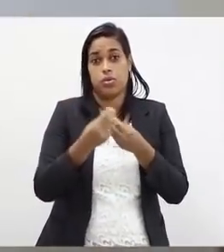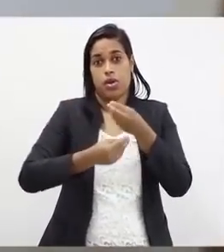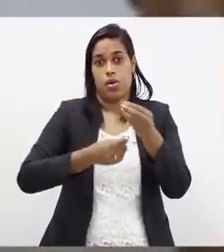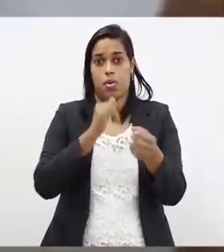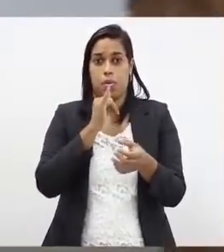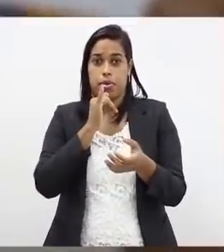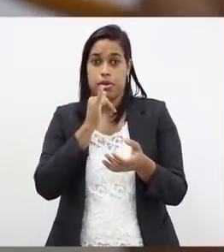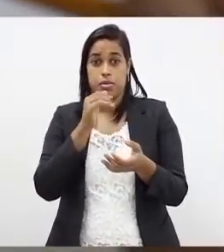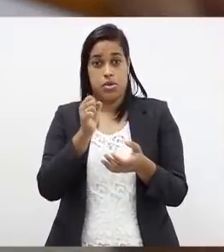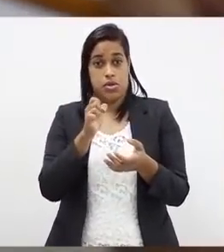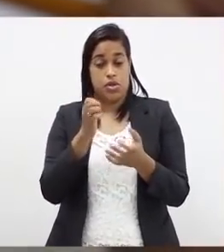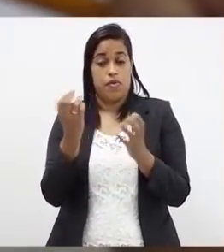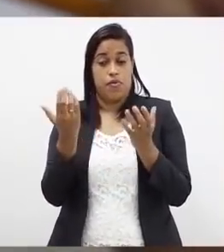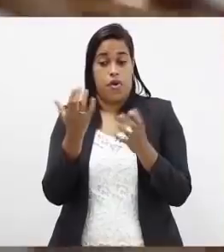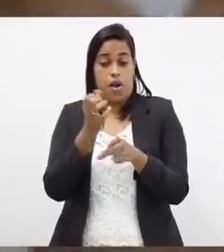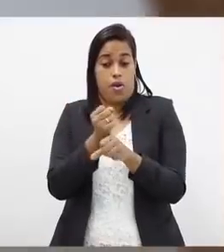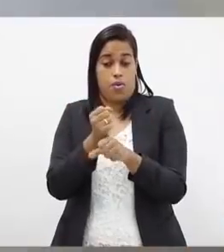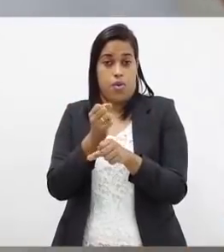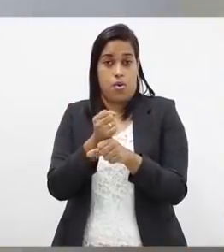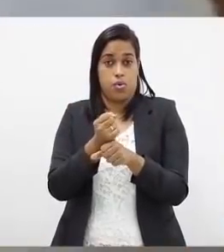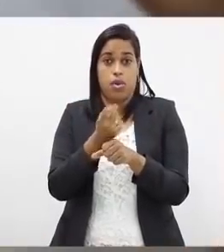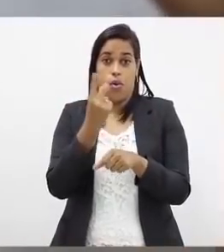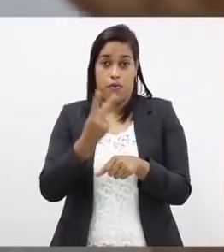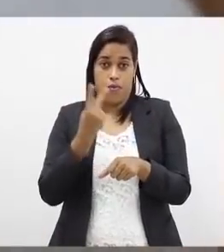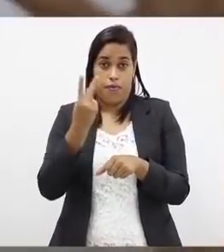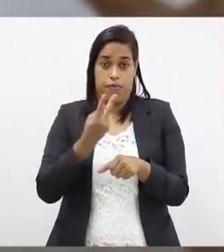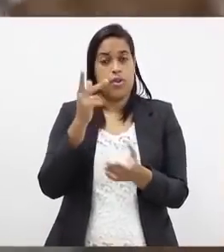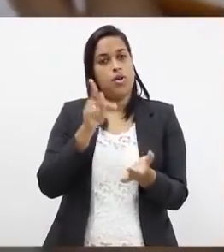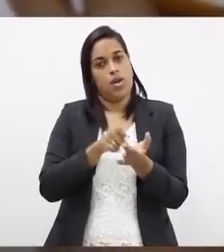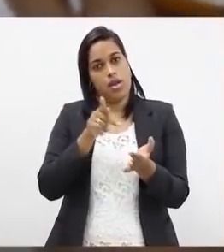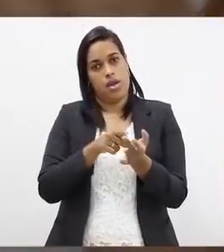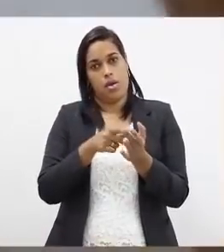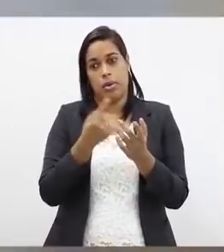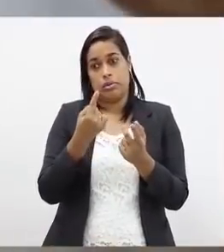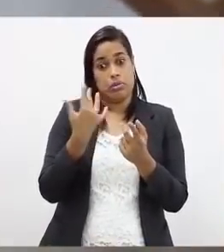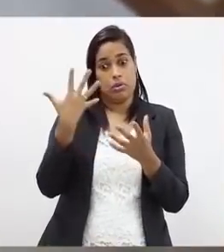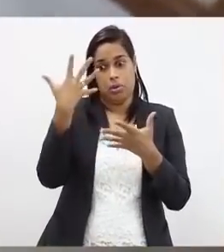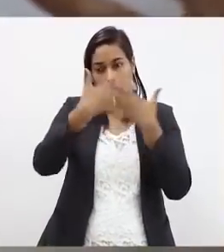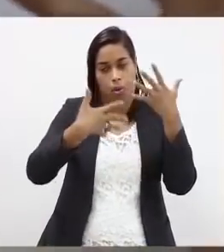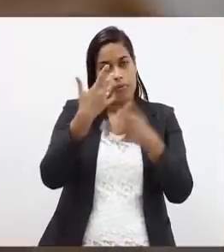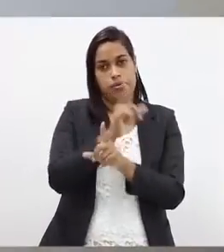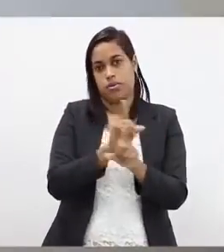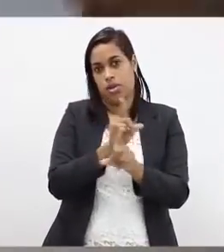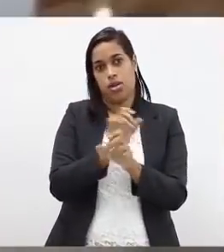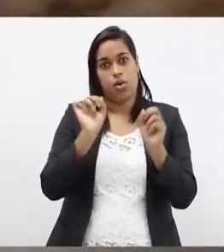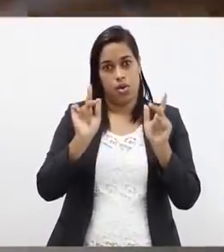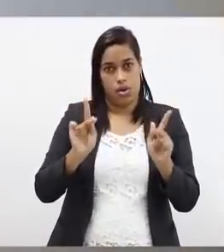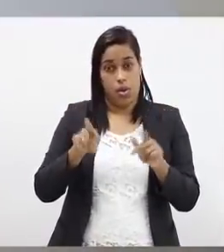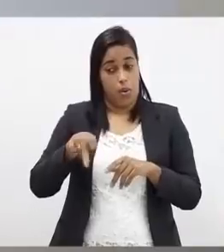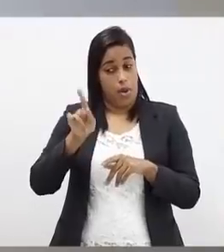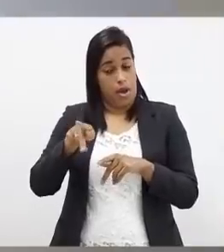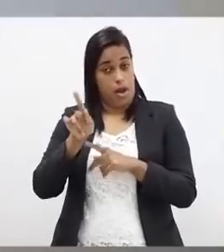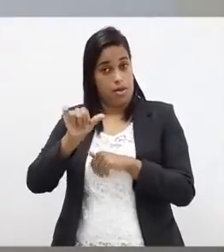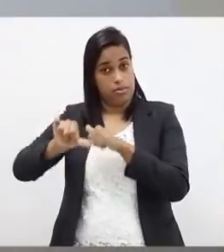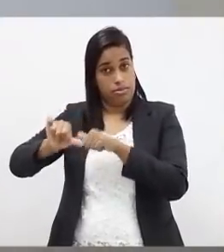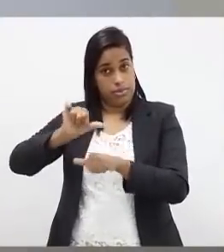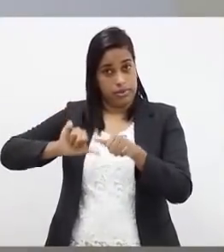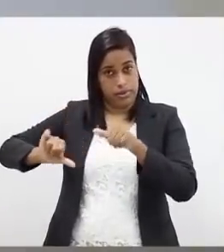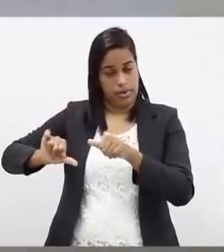Então, eu estou tendo que dar uma redução de escala. Mas não confunda isso com o fator de deformação K, tá?